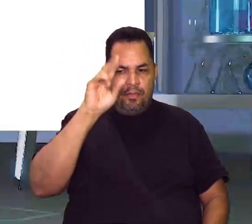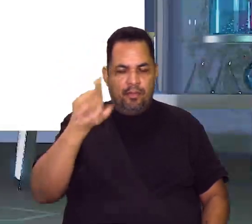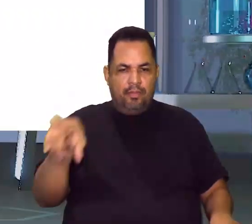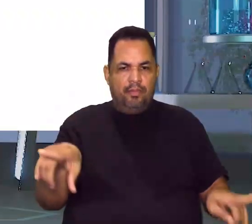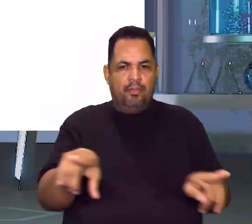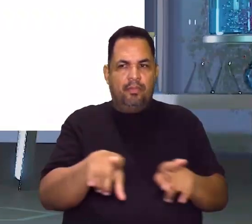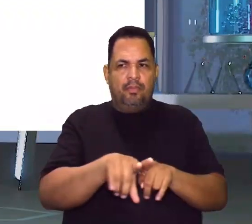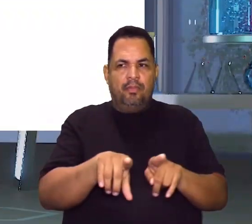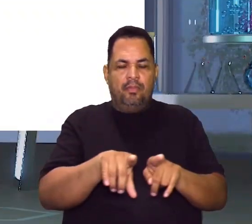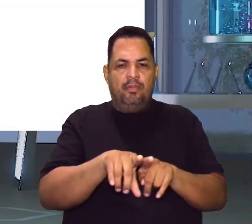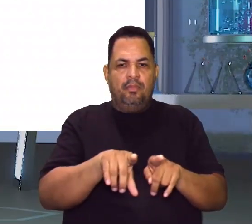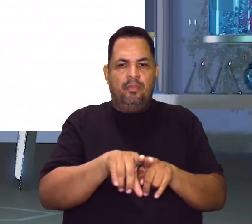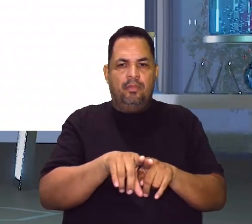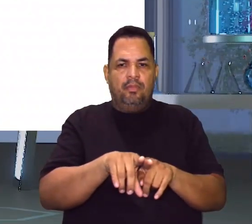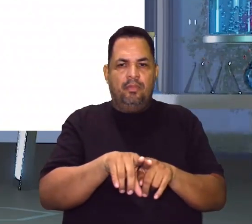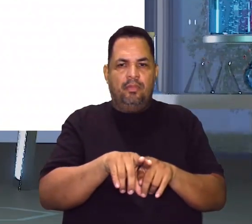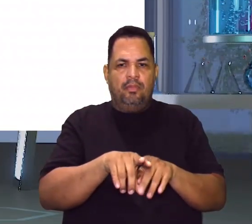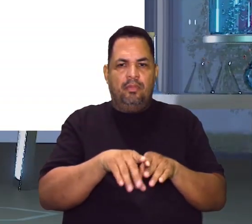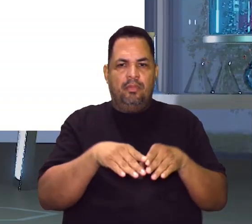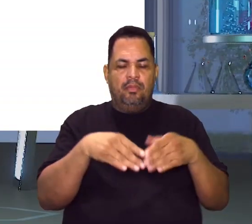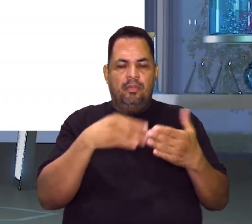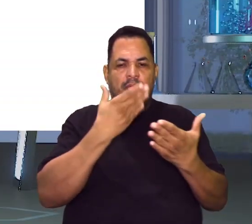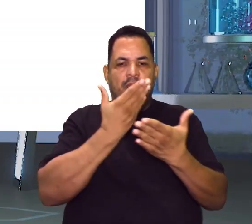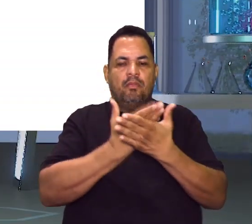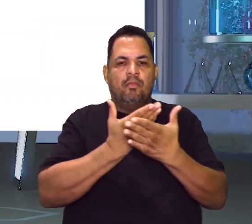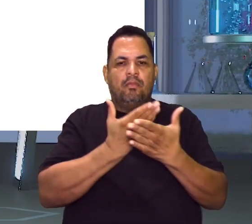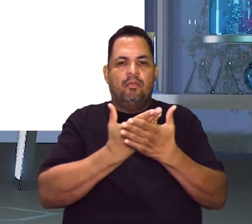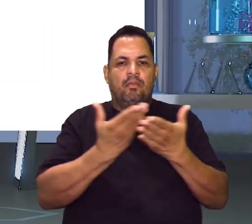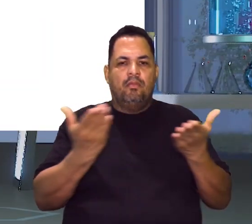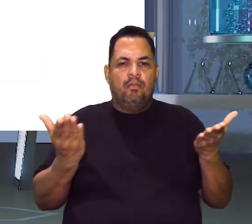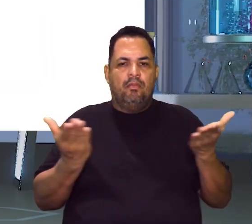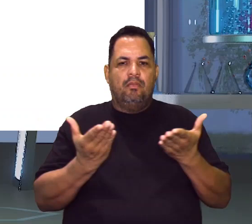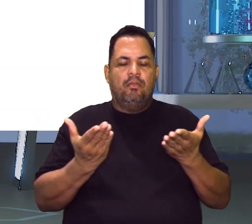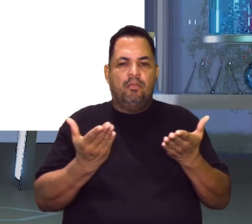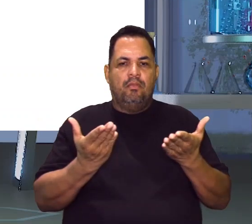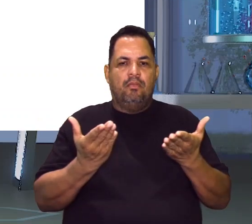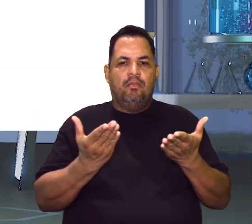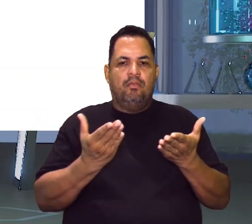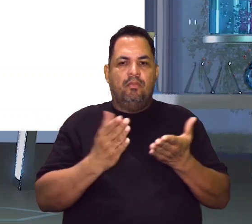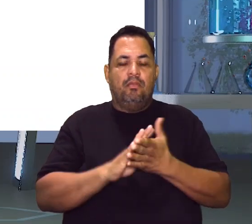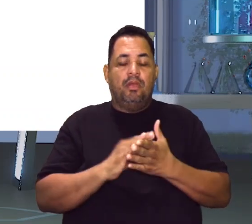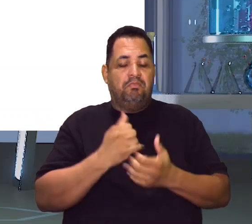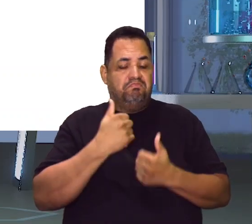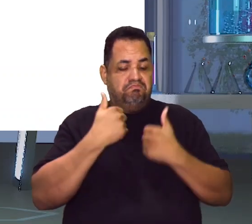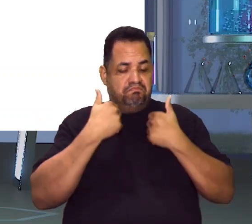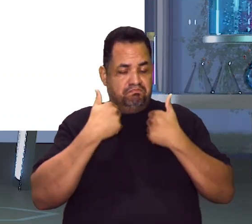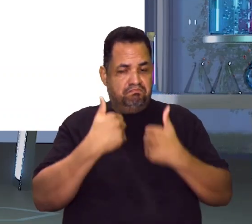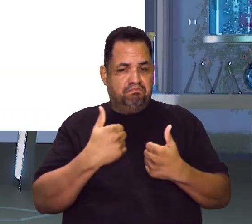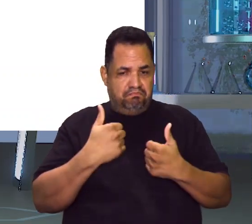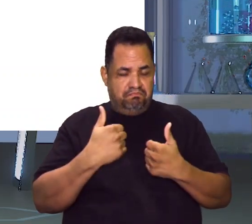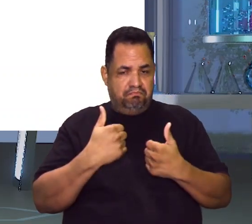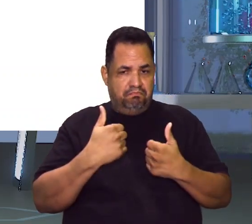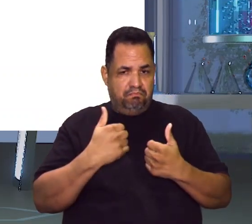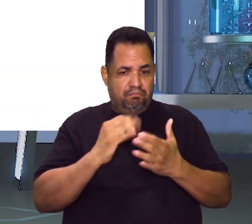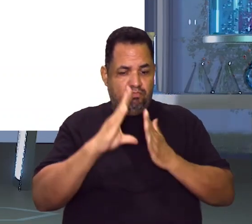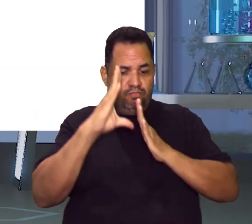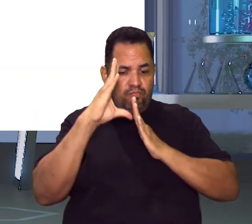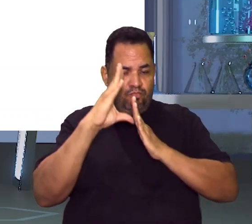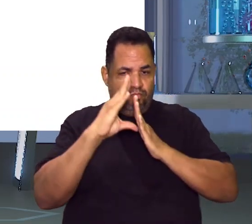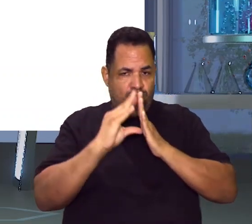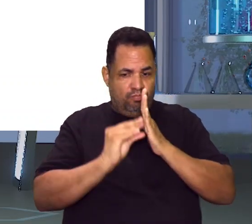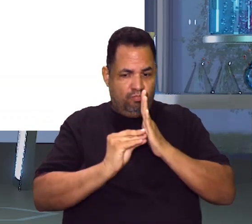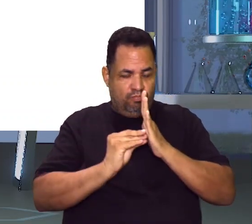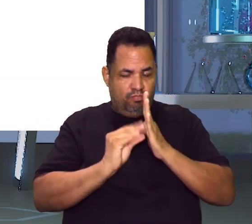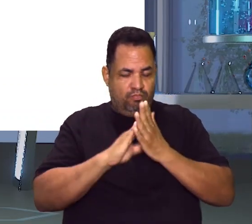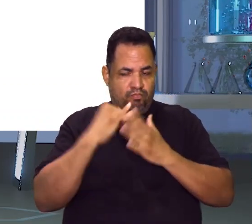caros alunos, que esta aula ela é muito positiva, o conteúdo dela é